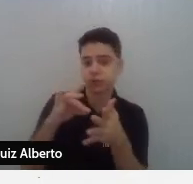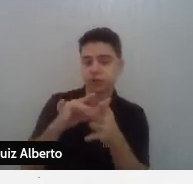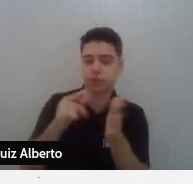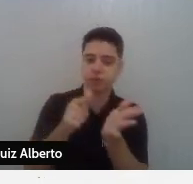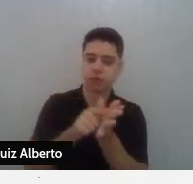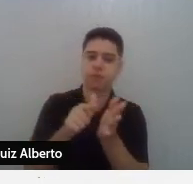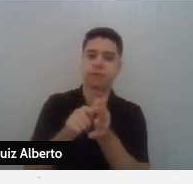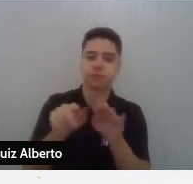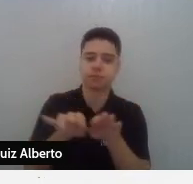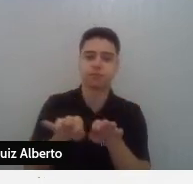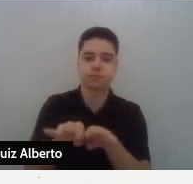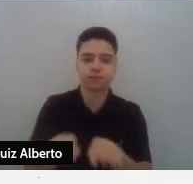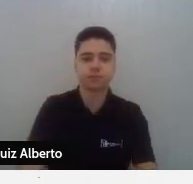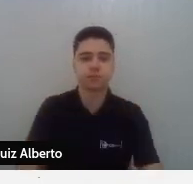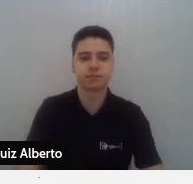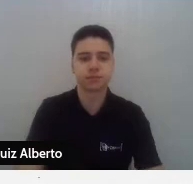também.